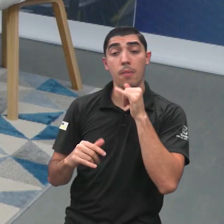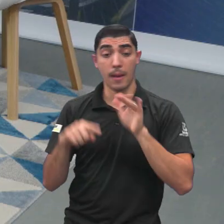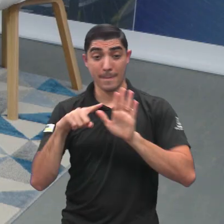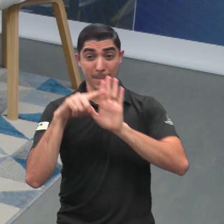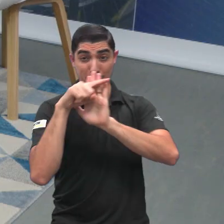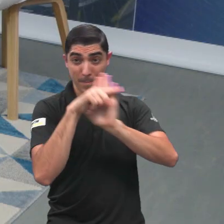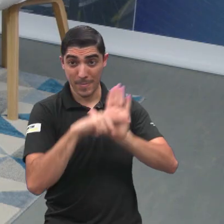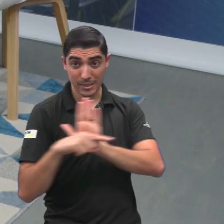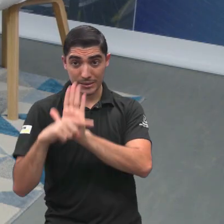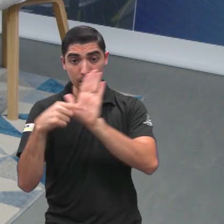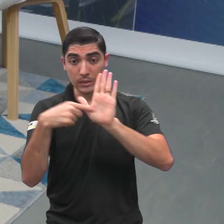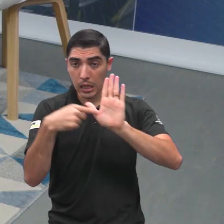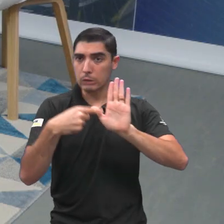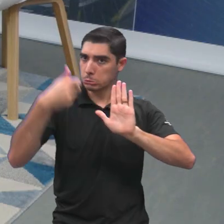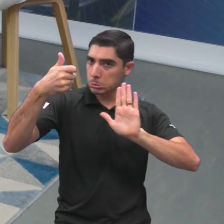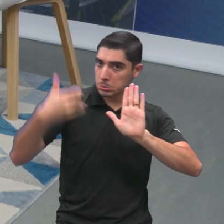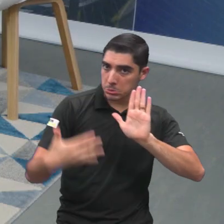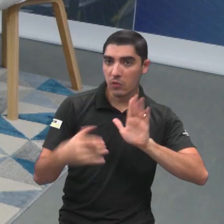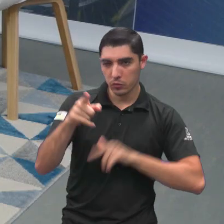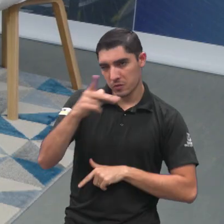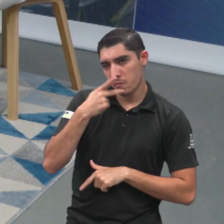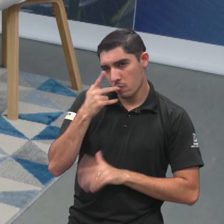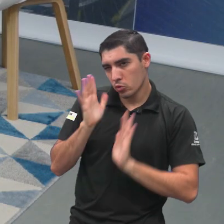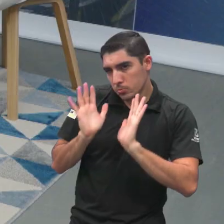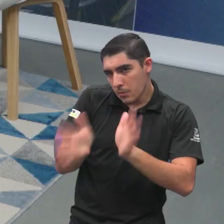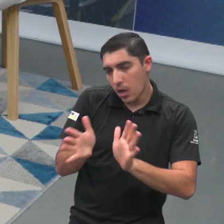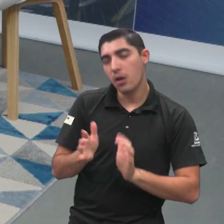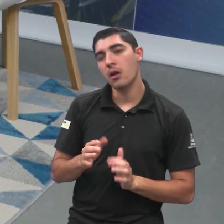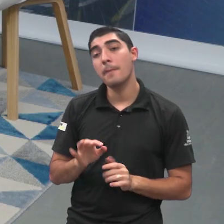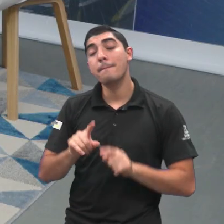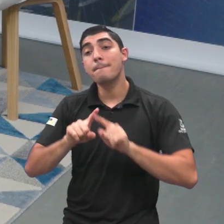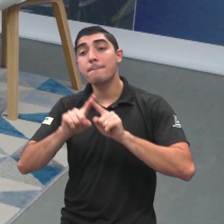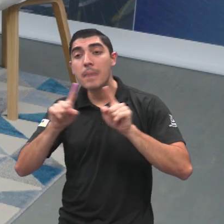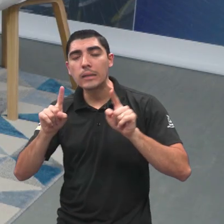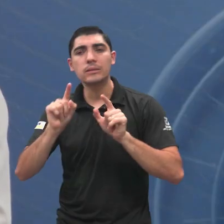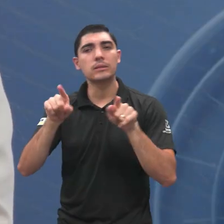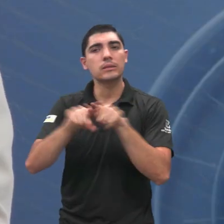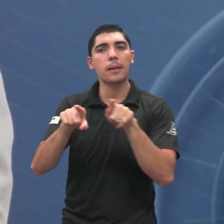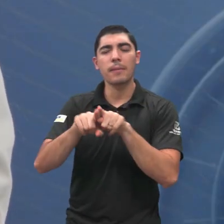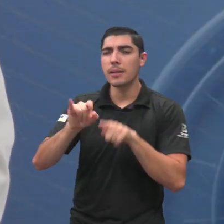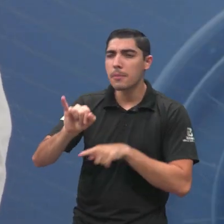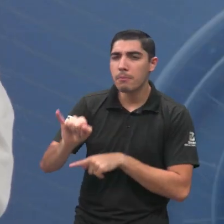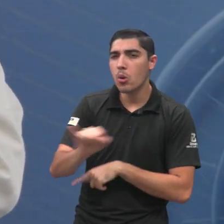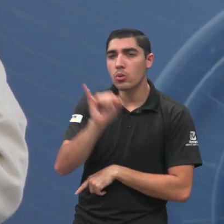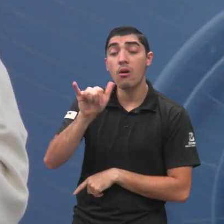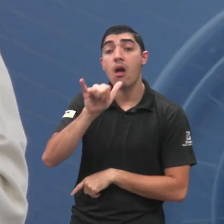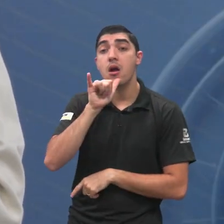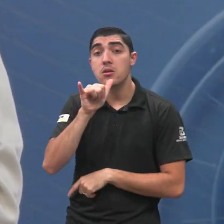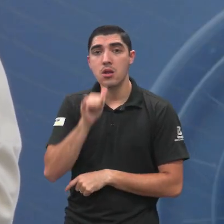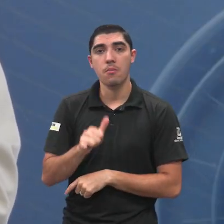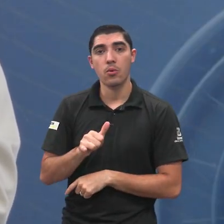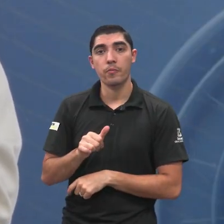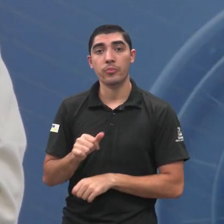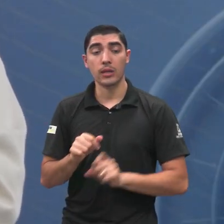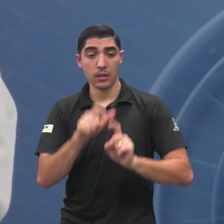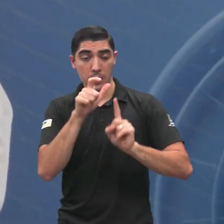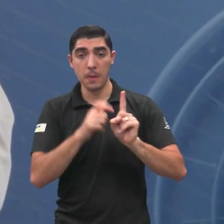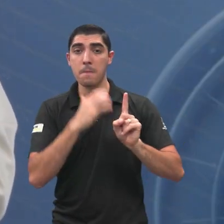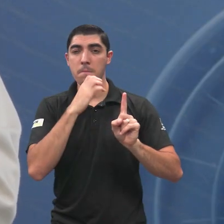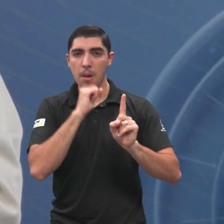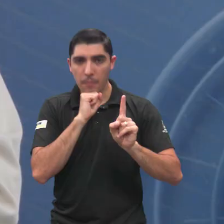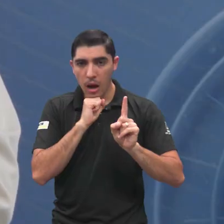estudos mostram isso, inclusive, o senhor já trouxe aqui, mas uma questão importante, quando não se tem mesmo a presença do pai, o